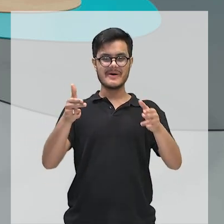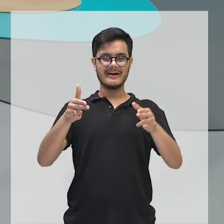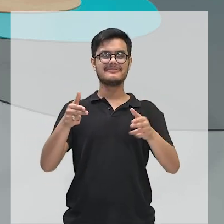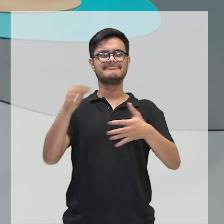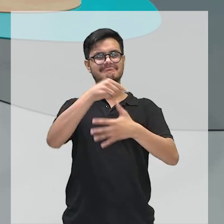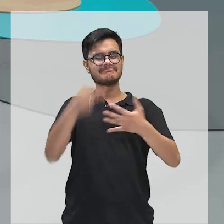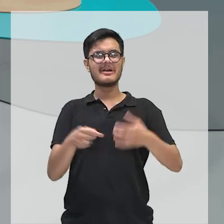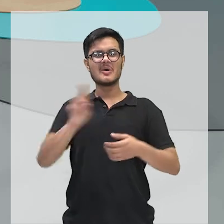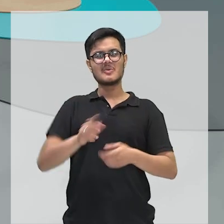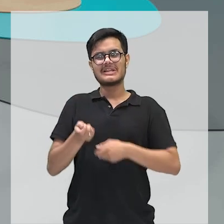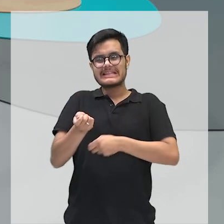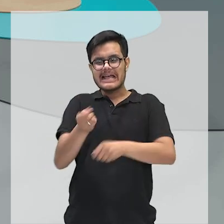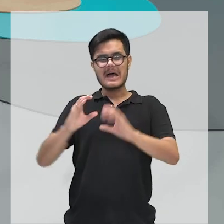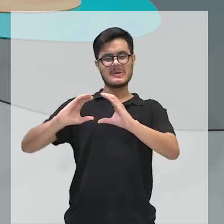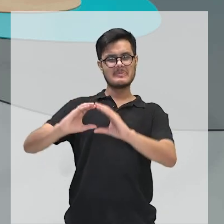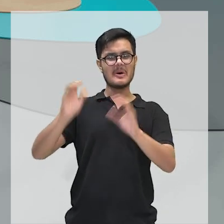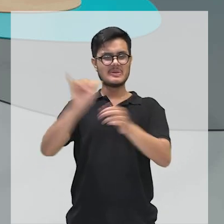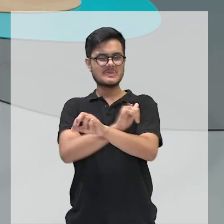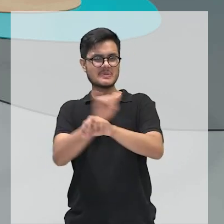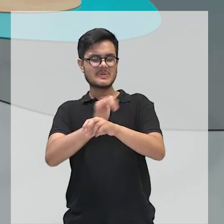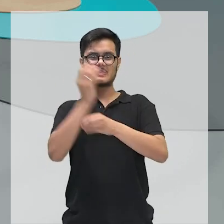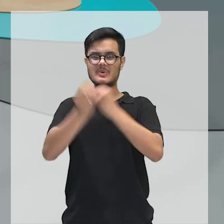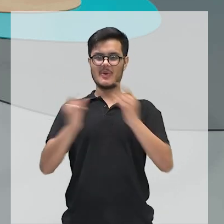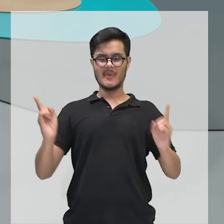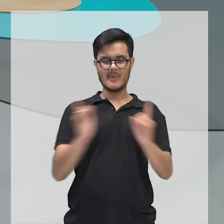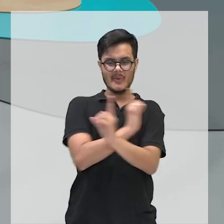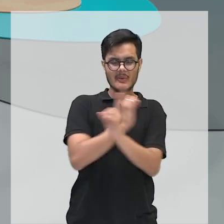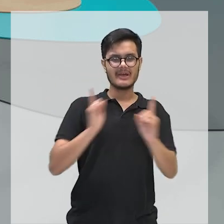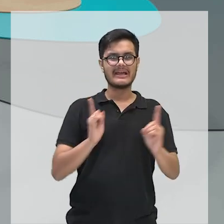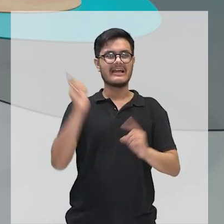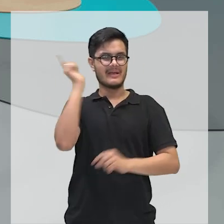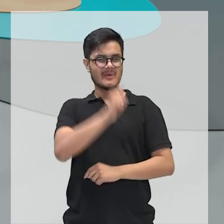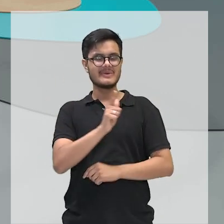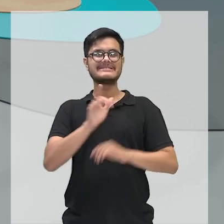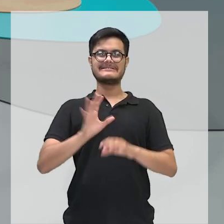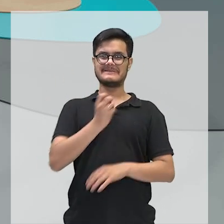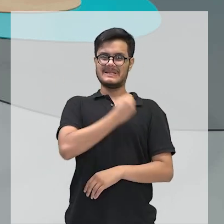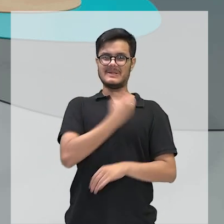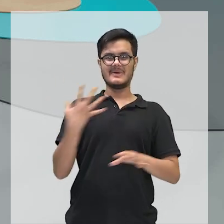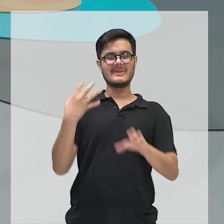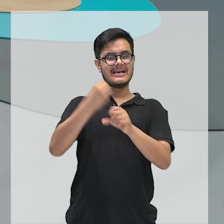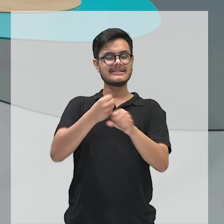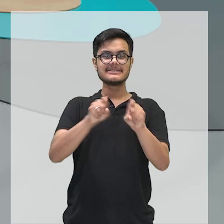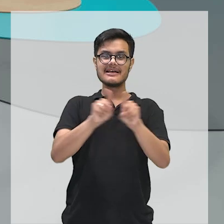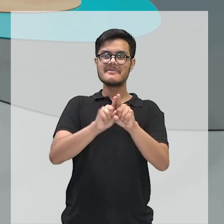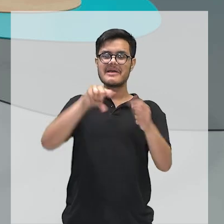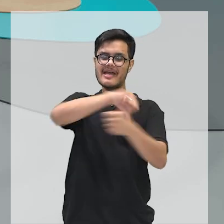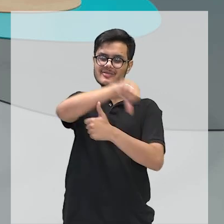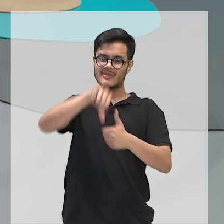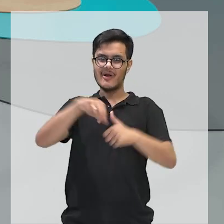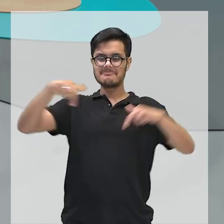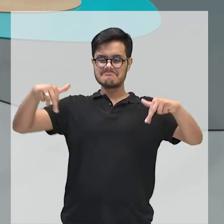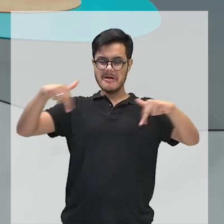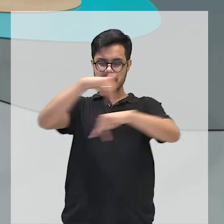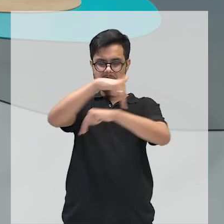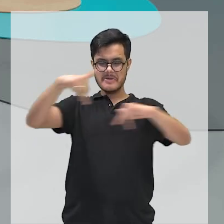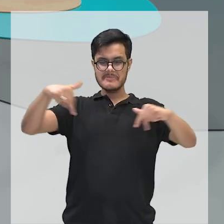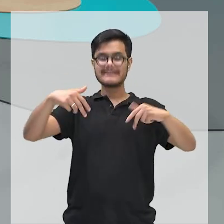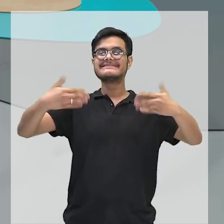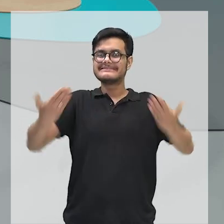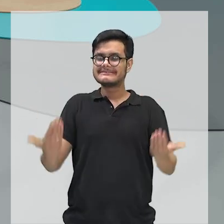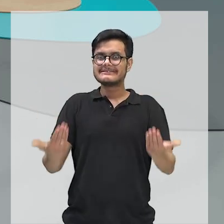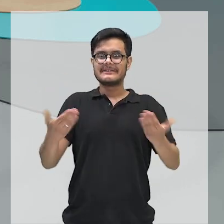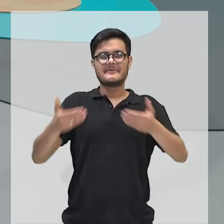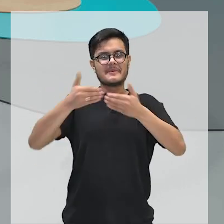de taco, de bolas, estratégias ali para fazer as pontuações, a troca de base. Então, para